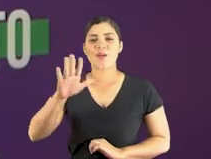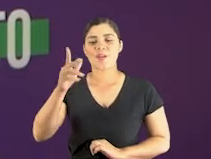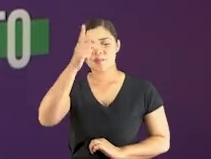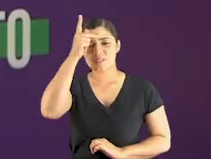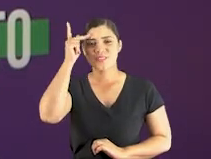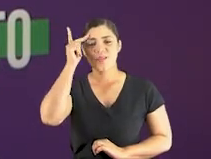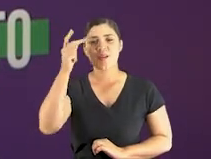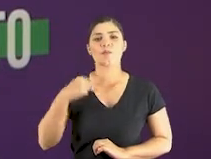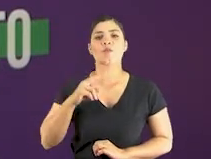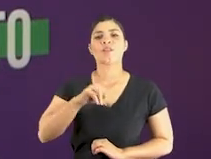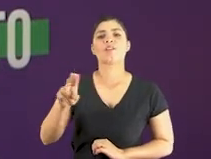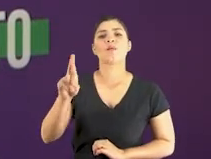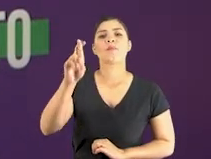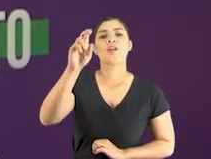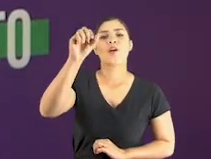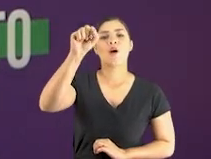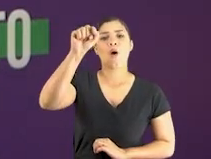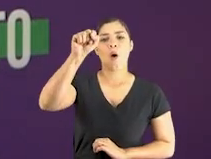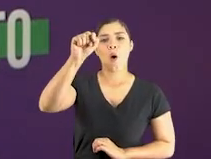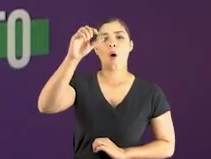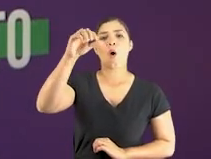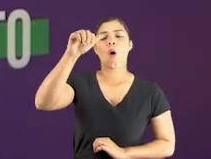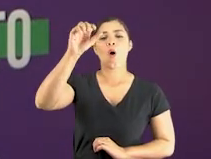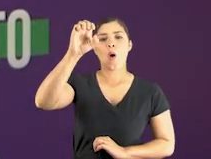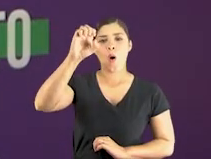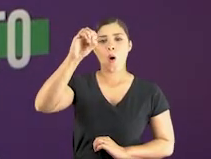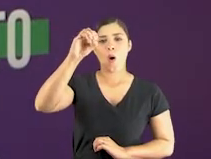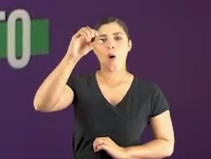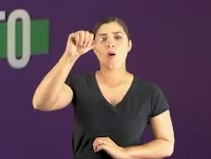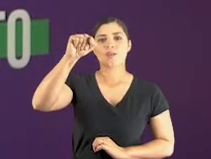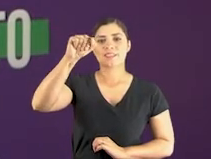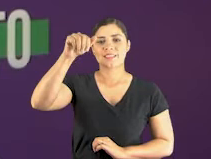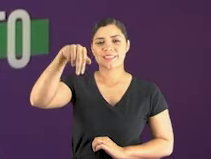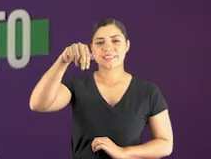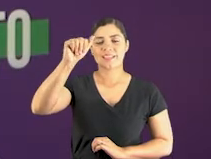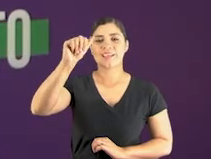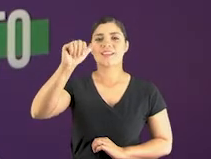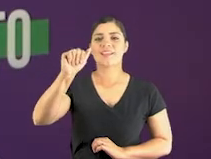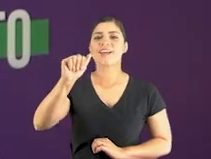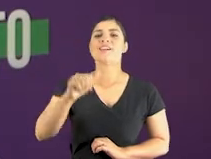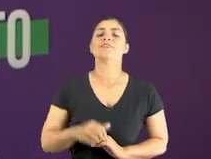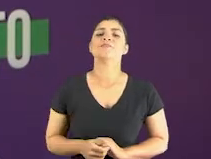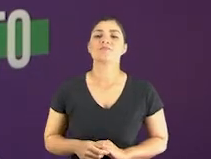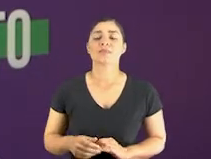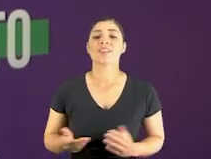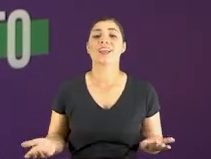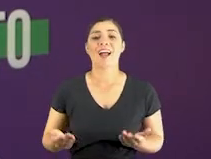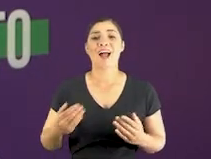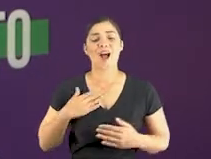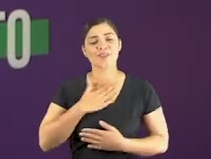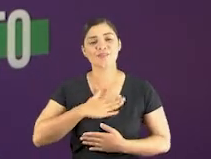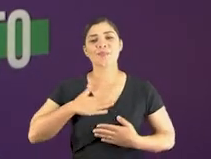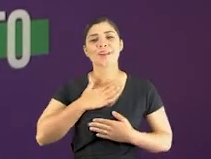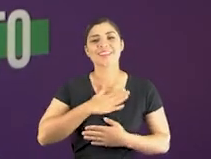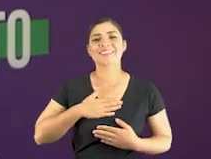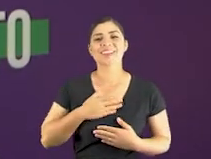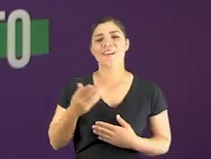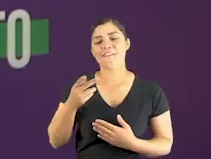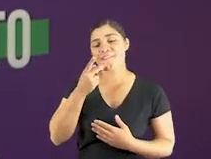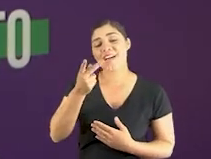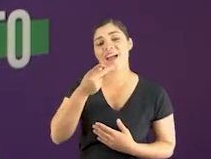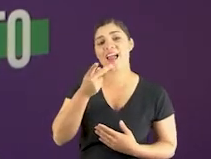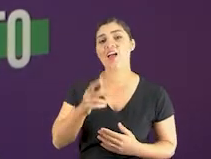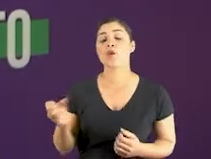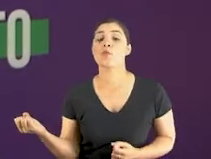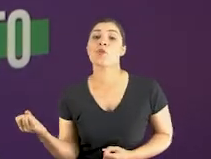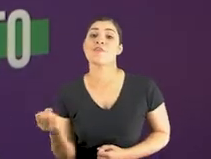Olá pessoal eu sou Rosana Jatobá Tô adorando participar com você do festival em Nova Klabin em casa agora nós vamos ter o prazer